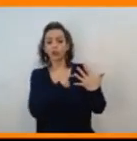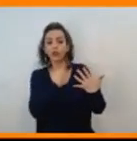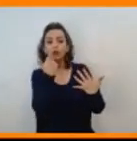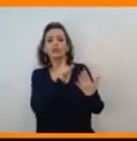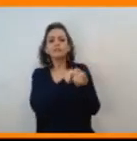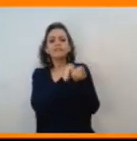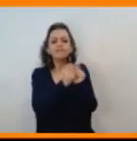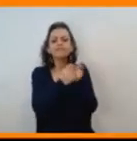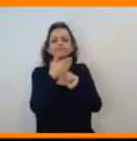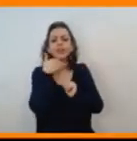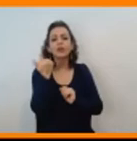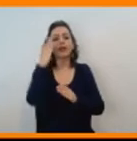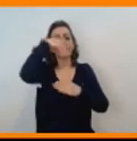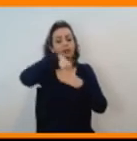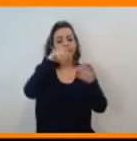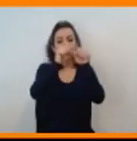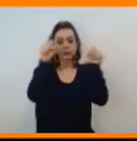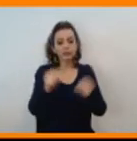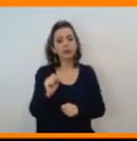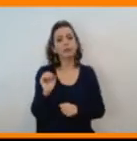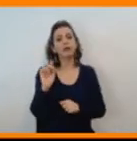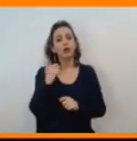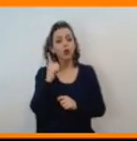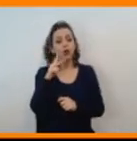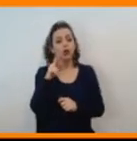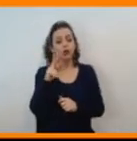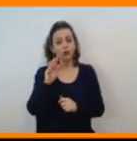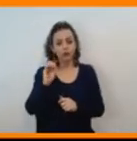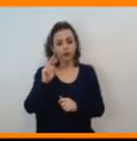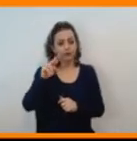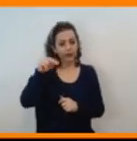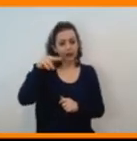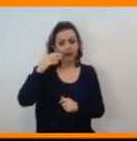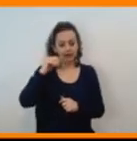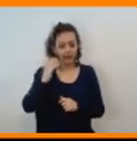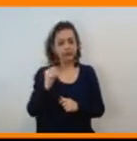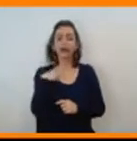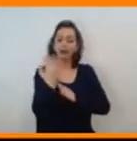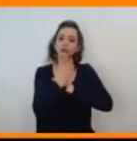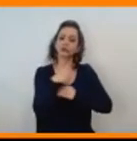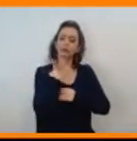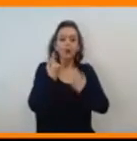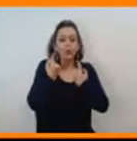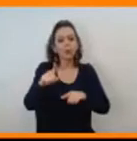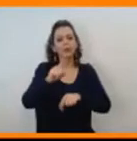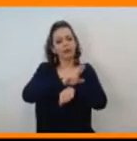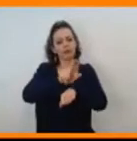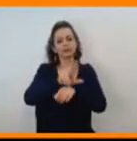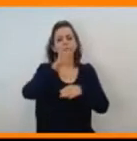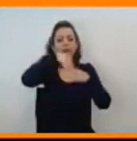força pra se estabelecer combate ao racismo hoje no grupo Carrefour tô